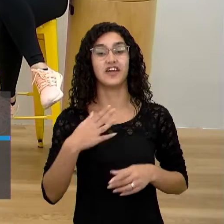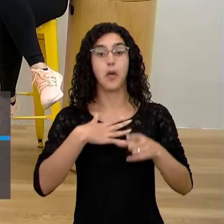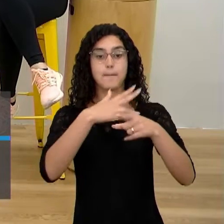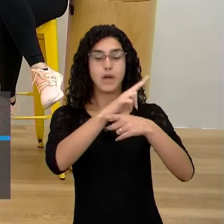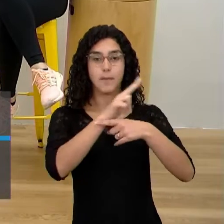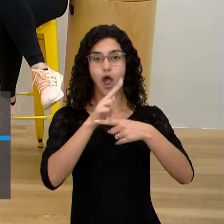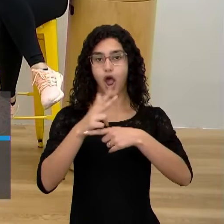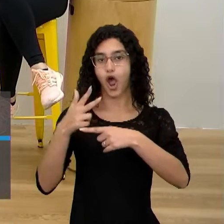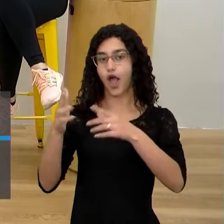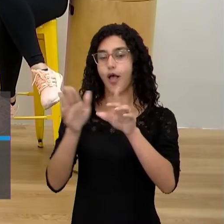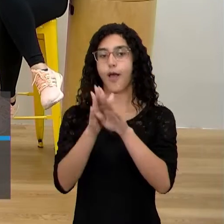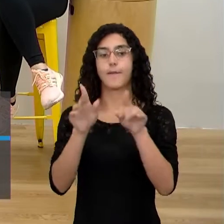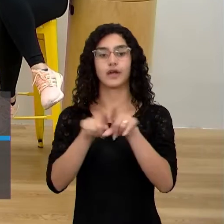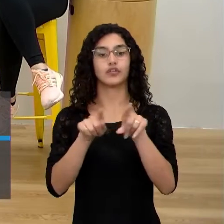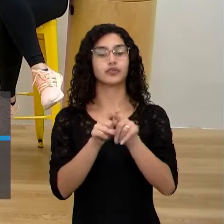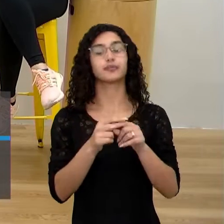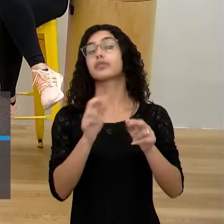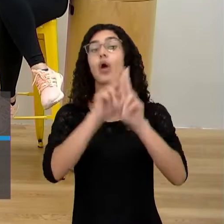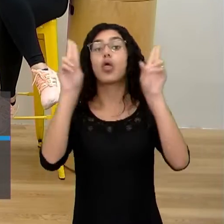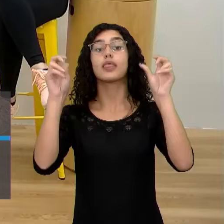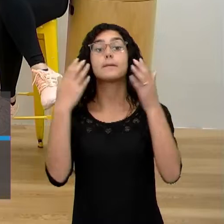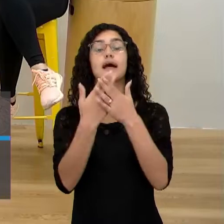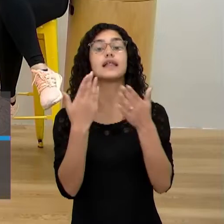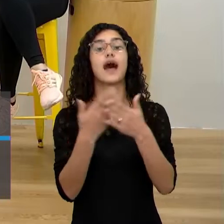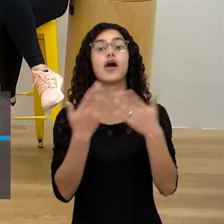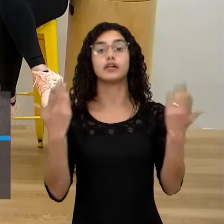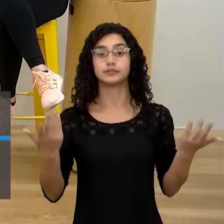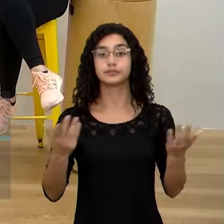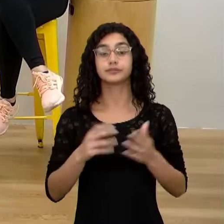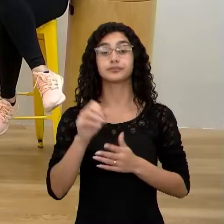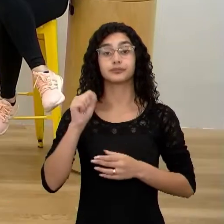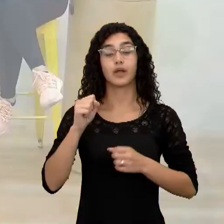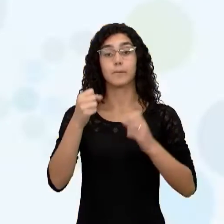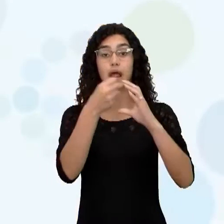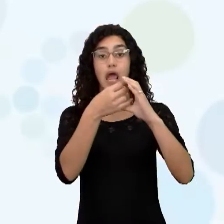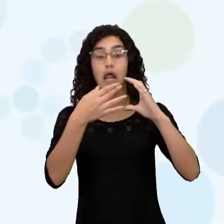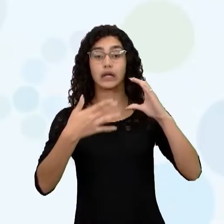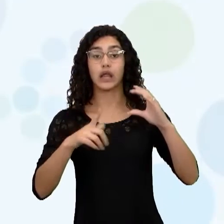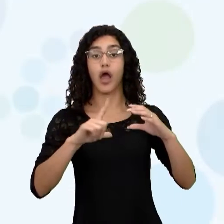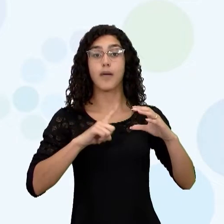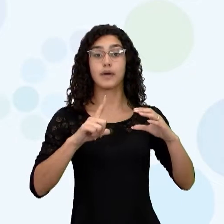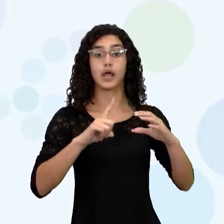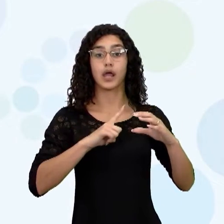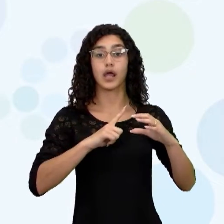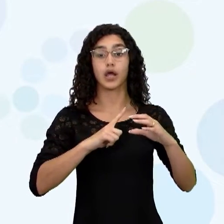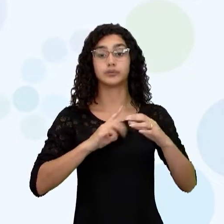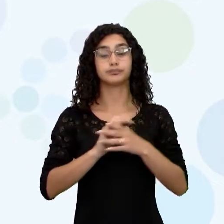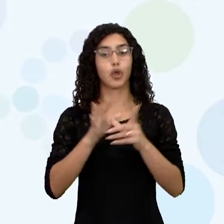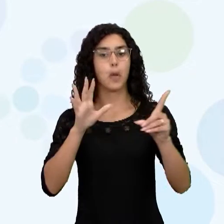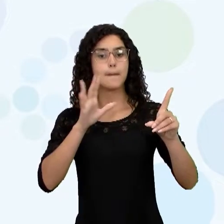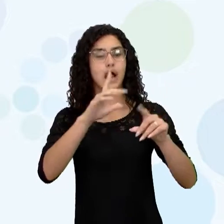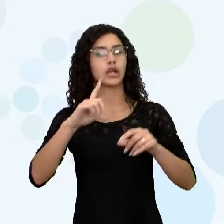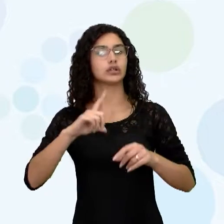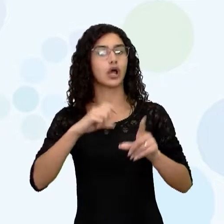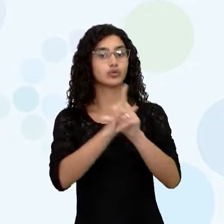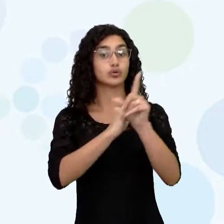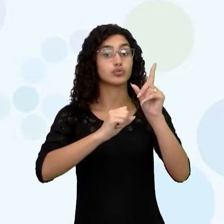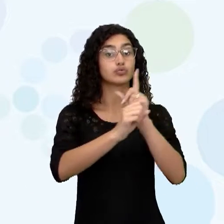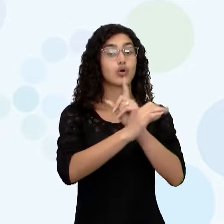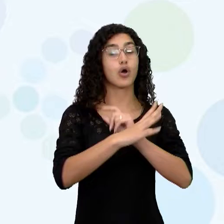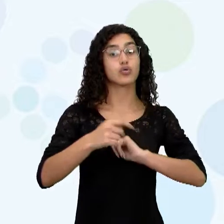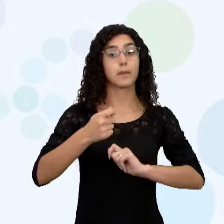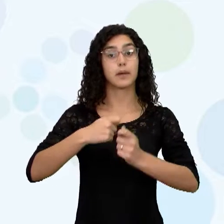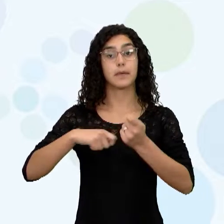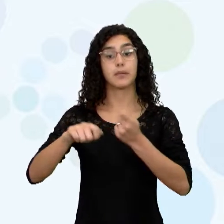Ele fica com essa vontade toda. Gente... Vamos ver o tema da aula aí, Ju? Vamos. Aspectos físicos e os impactos